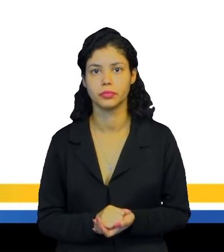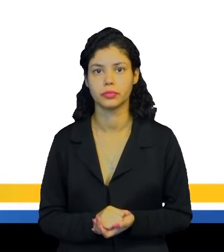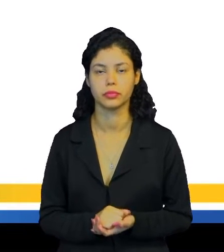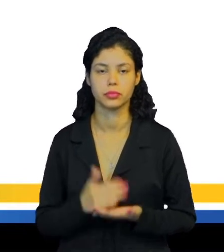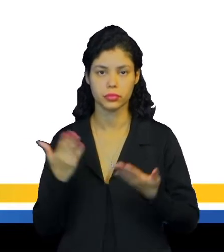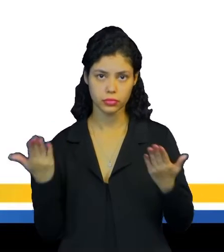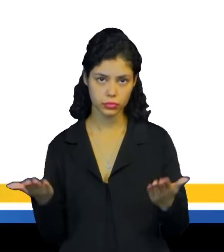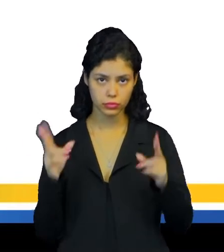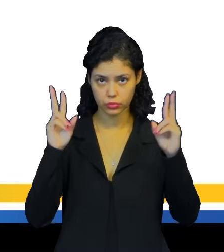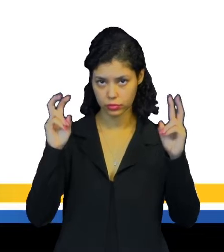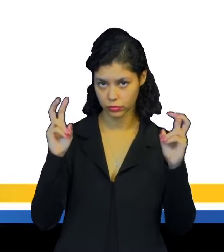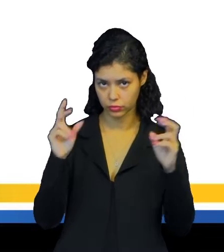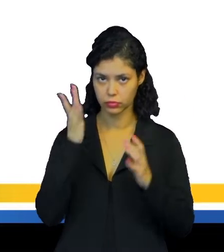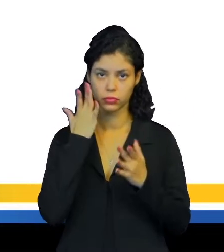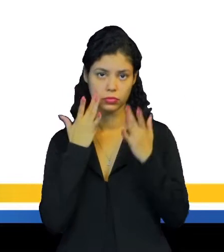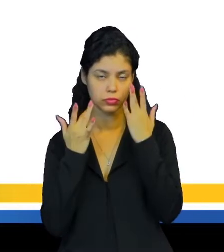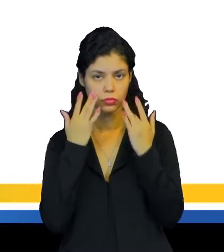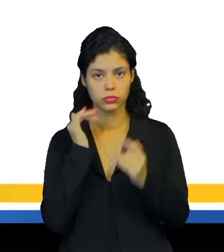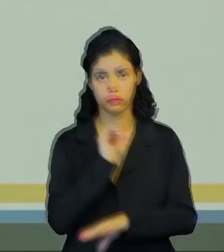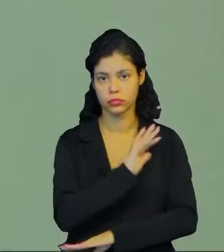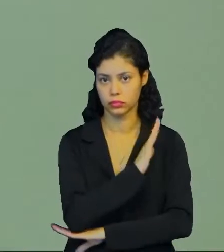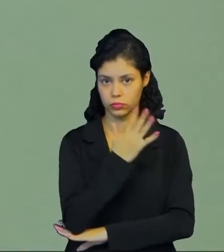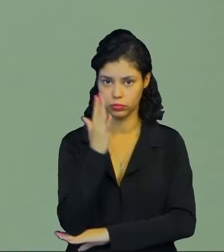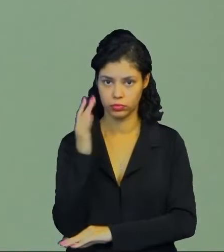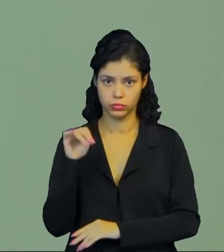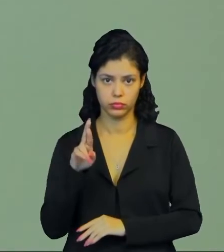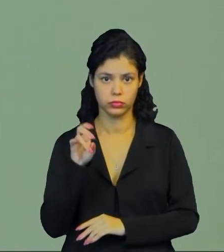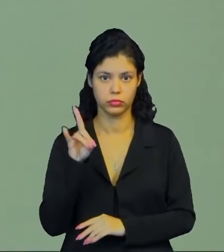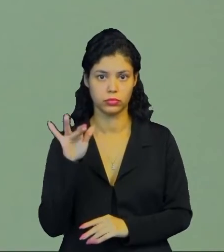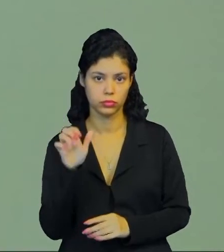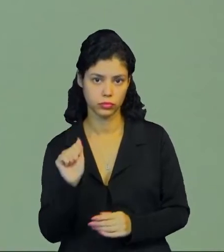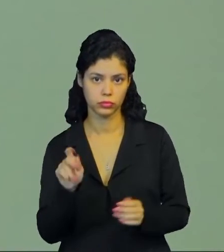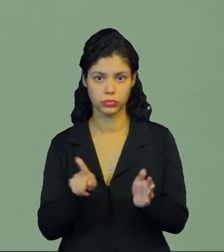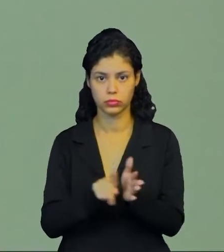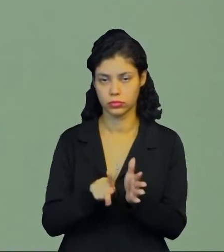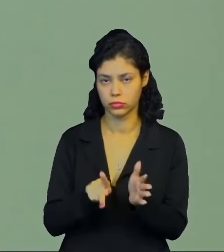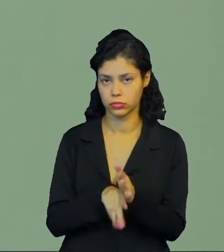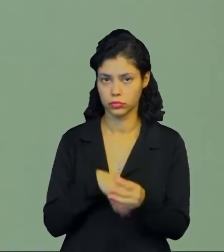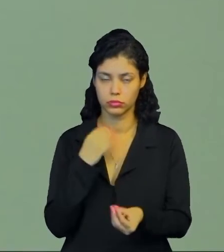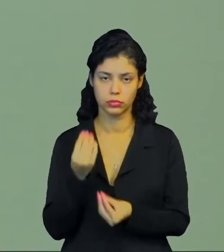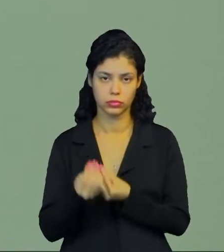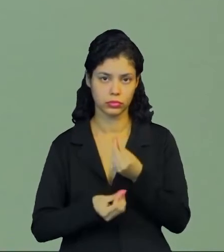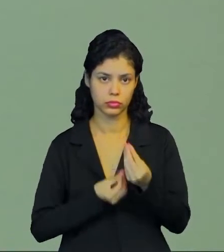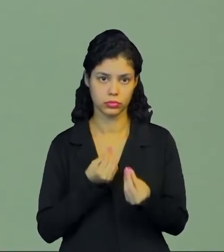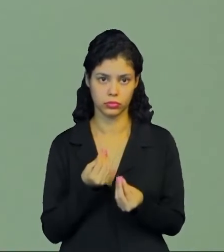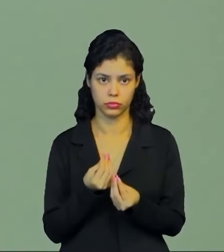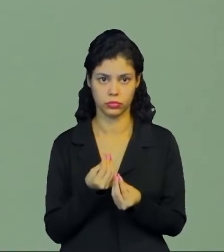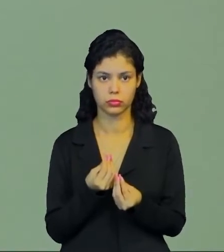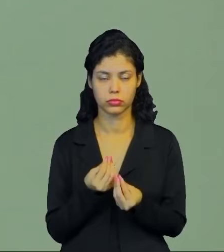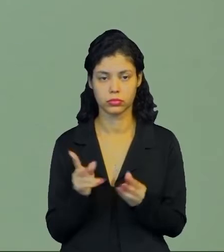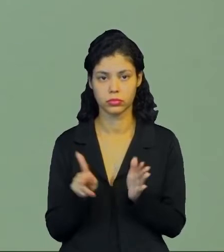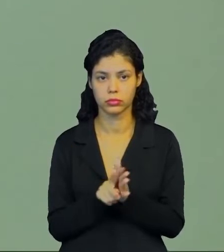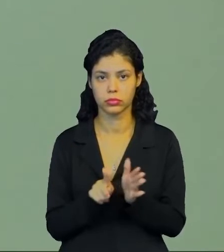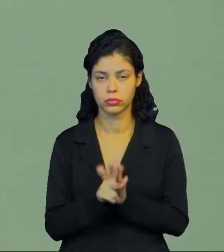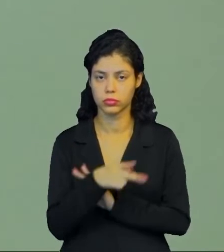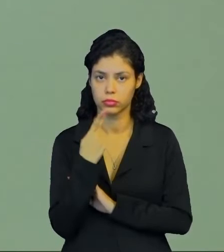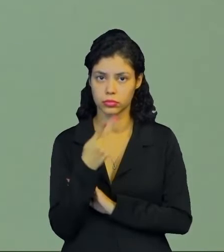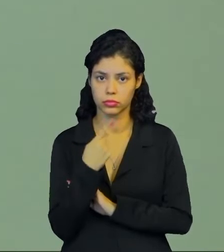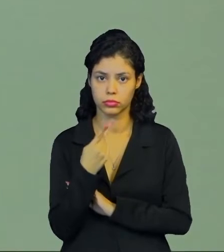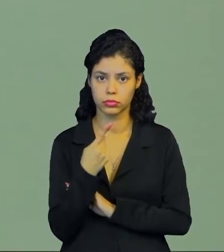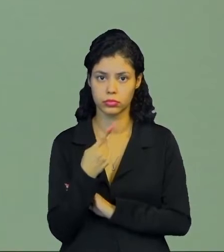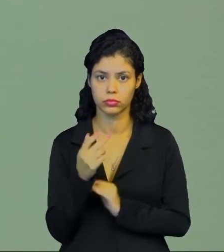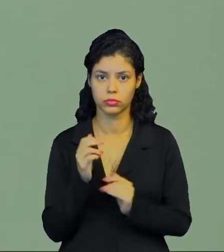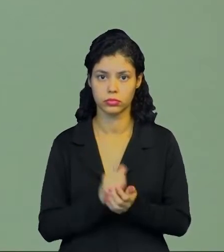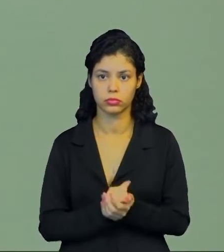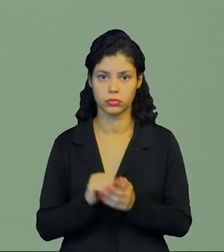Então esse tipo de teatro naturalista, tá? Ele já trata o teatro com, como a própria palavra fala, com